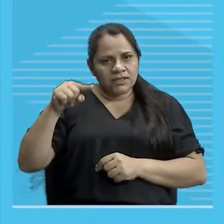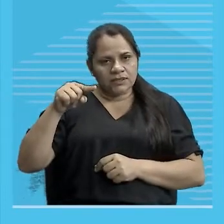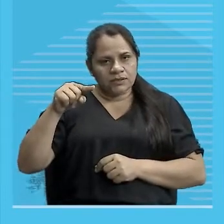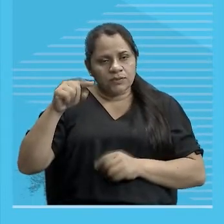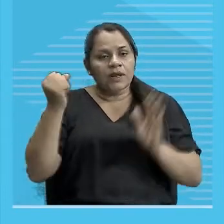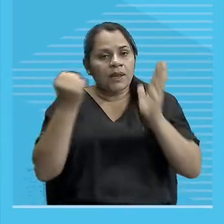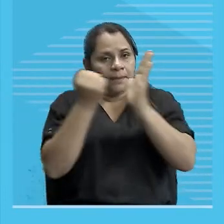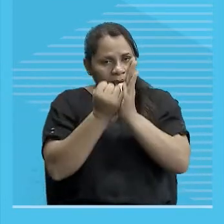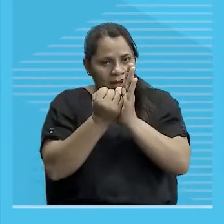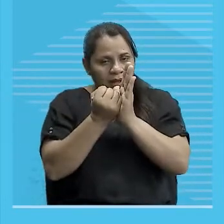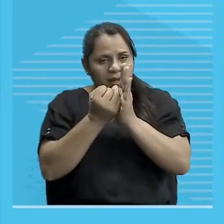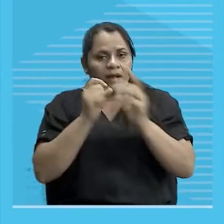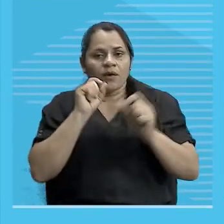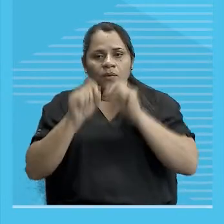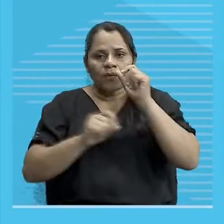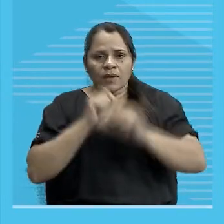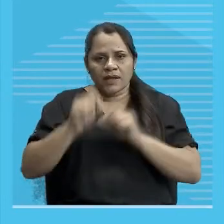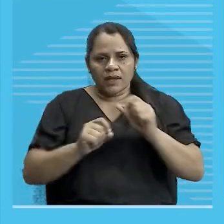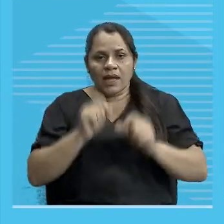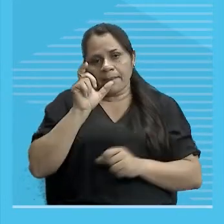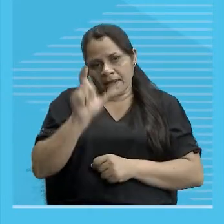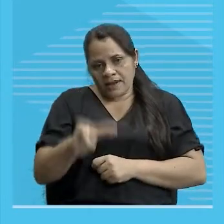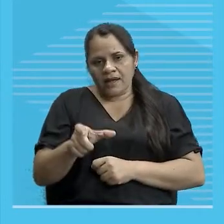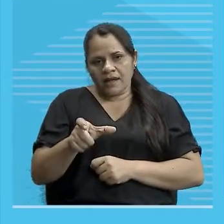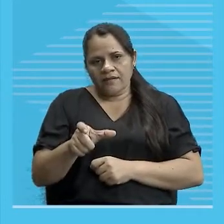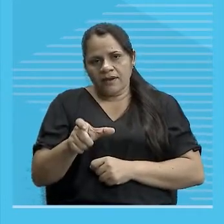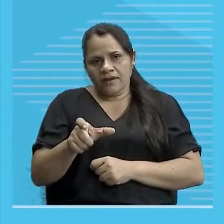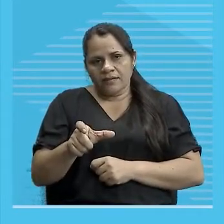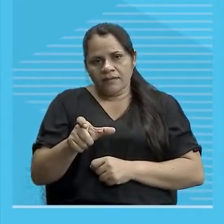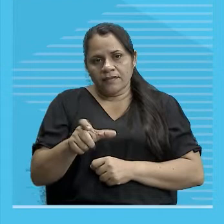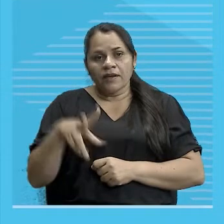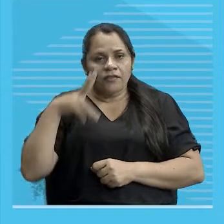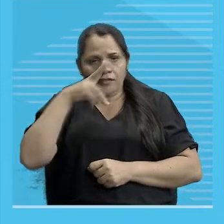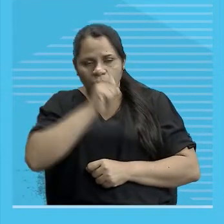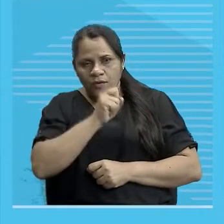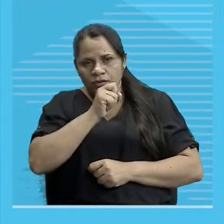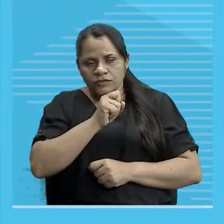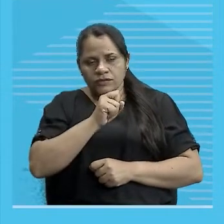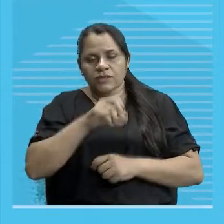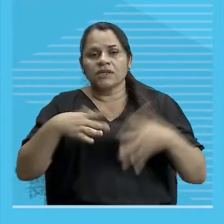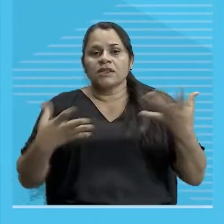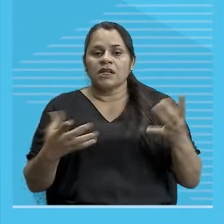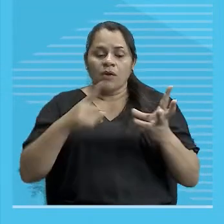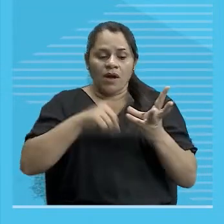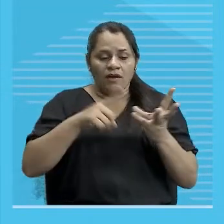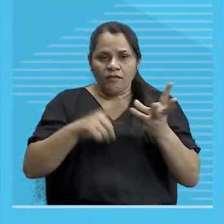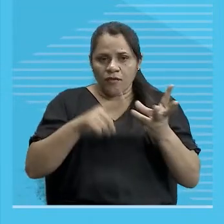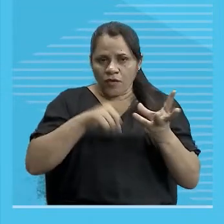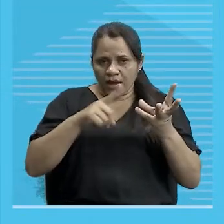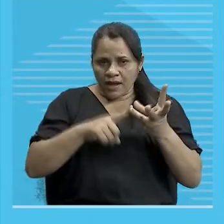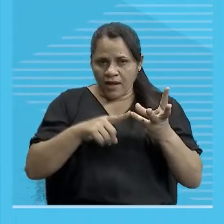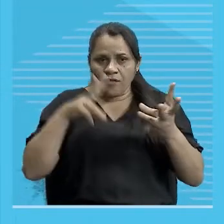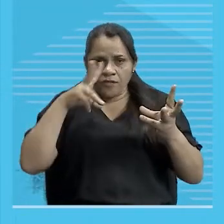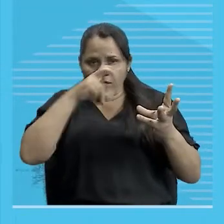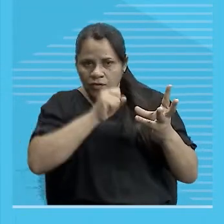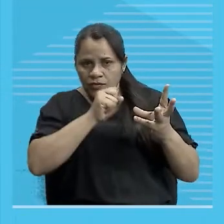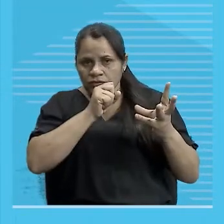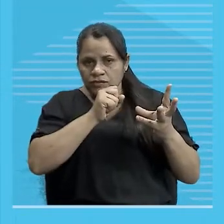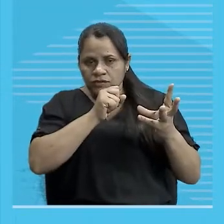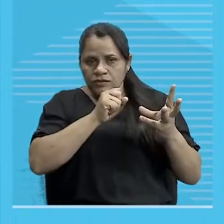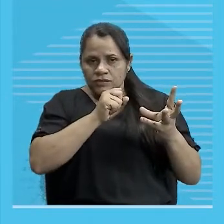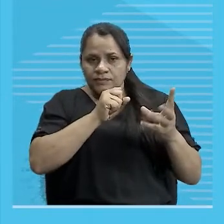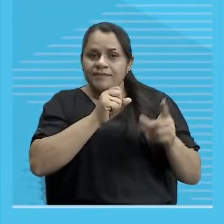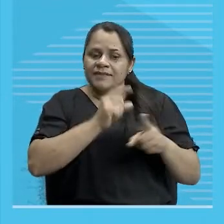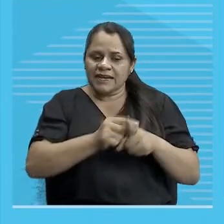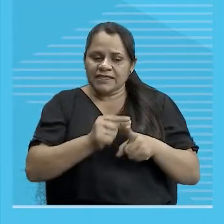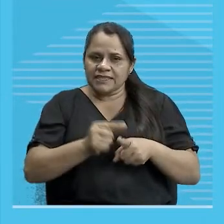marcar, portanto, a sílaba tônica recaindo sobre a vogal forte dessa sílaba. A gente estudou isso nas regras